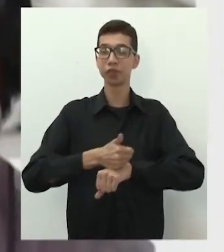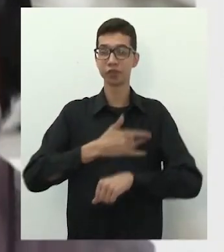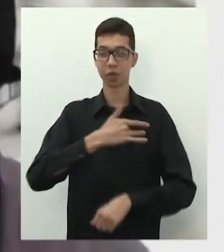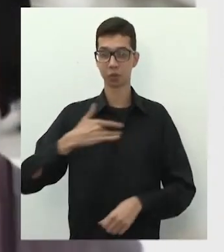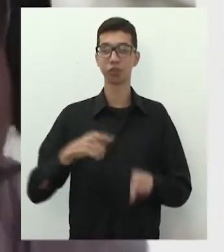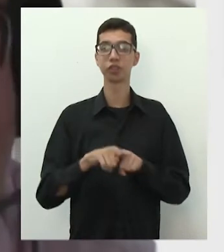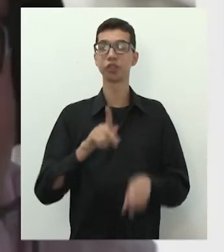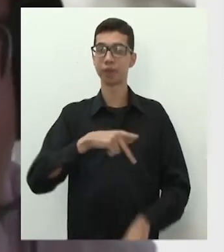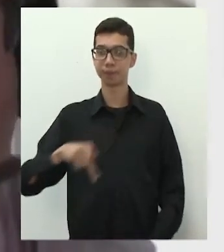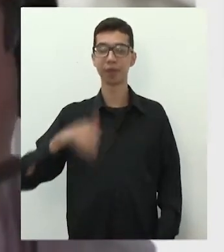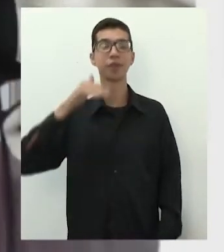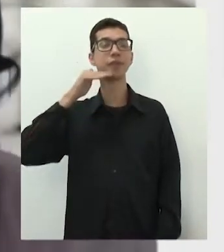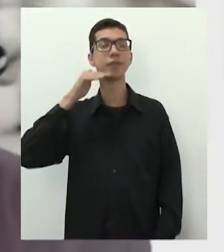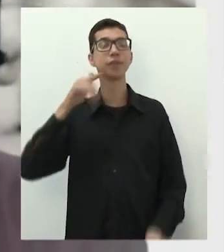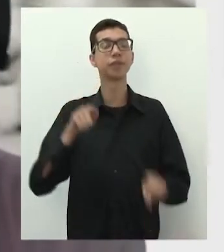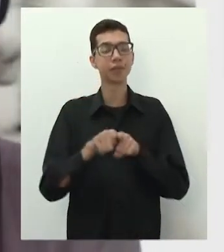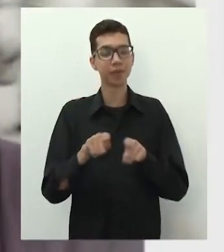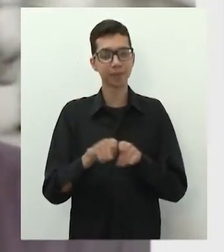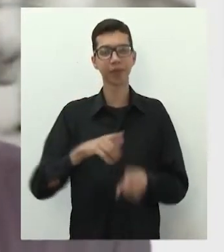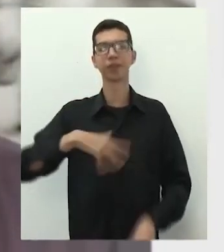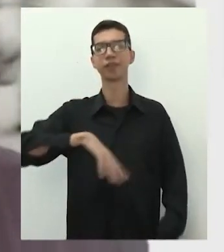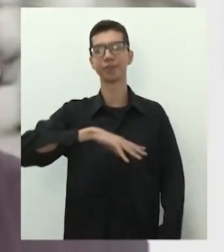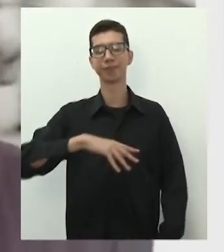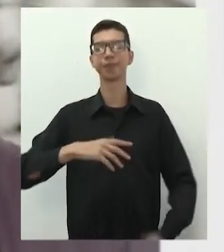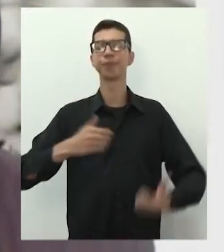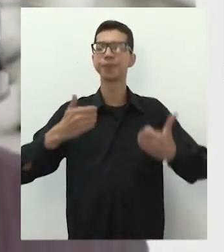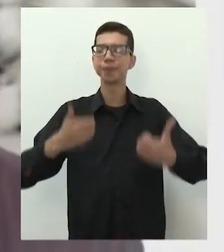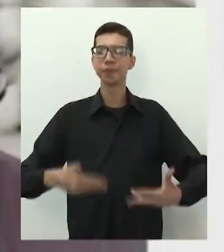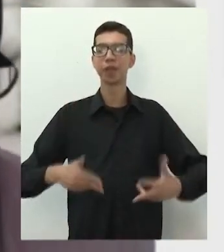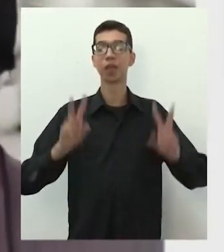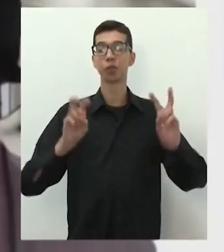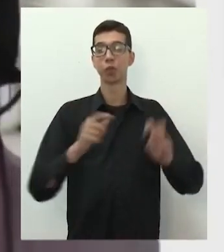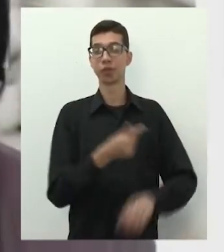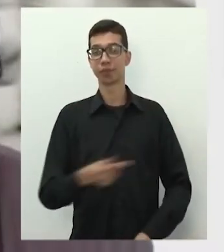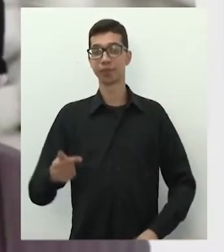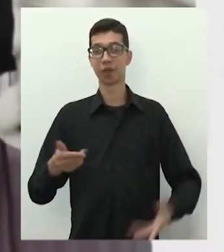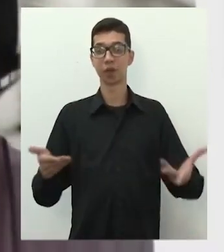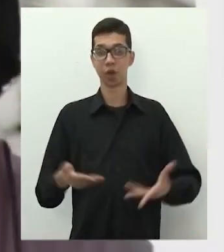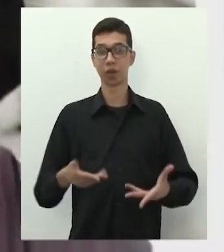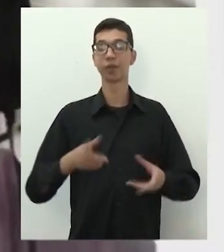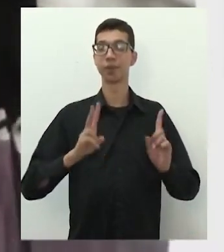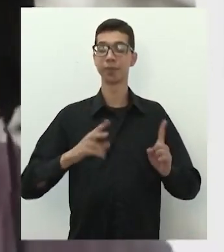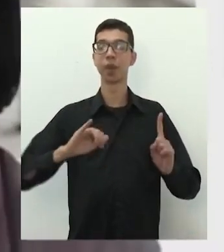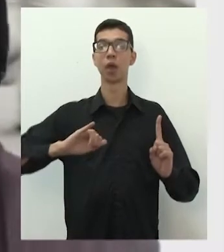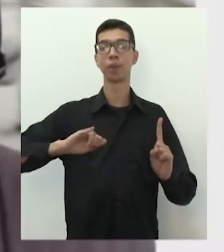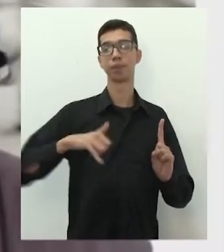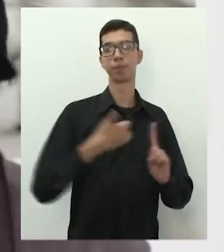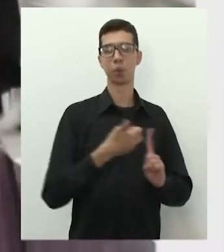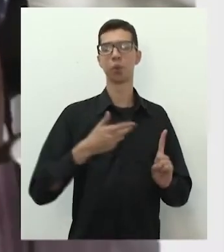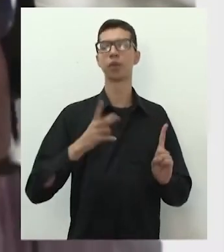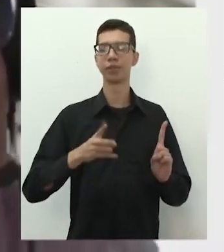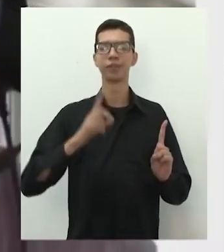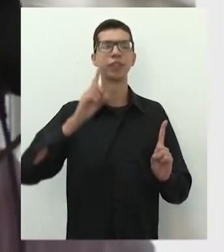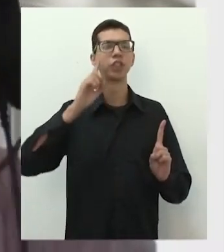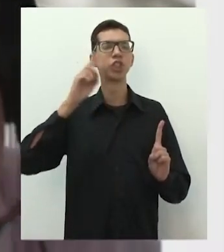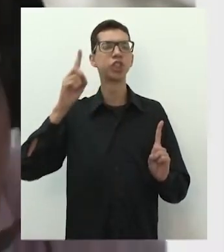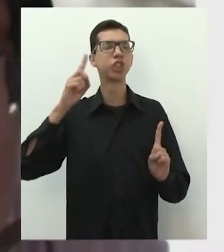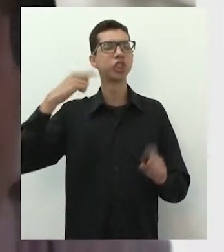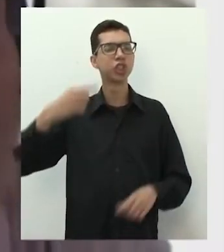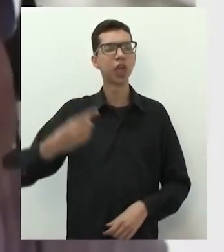de antemão, viu, Tânia, na sua pessoa aí que está moderando essa conversa, vocês terem convidado um médico de adolescentes